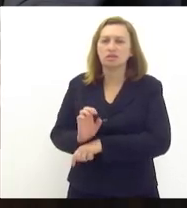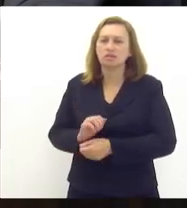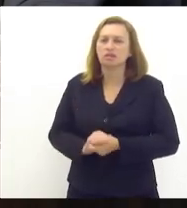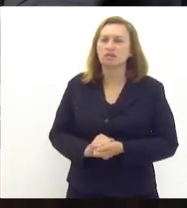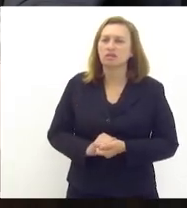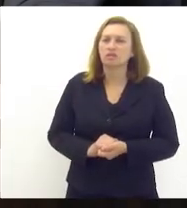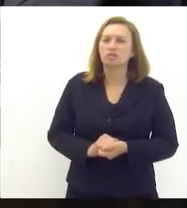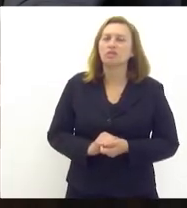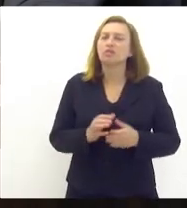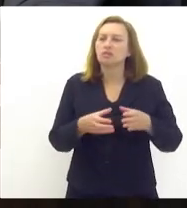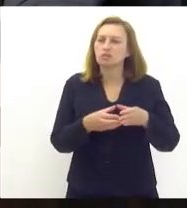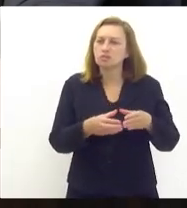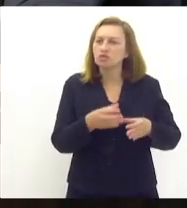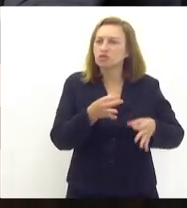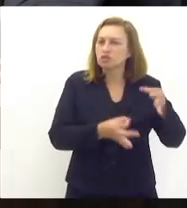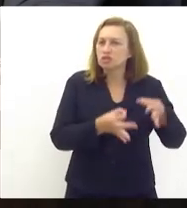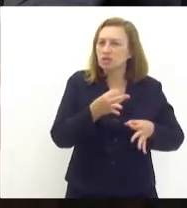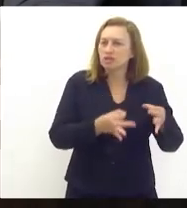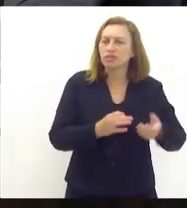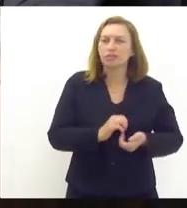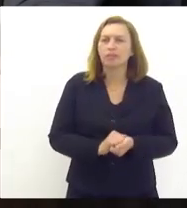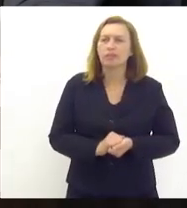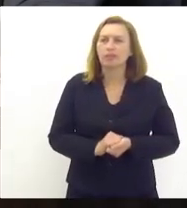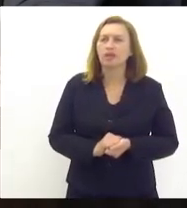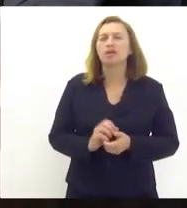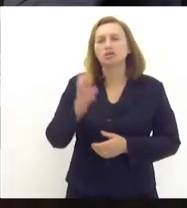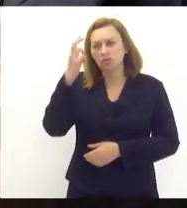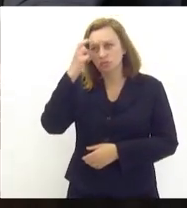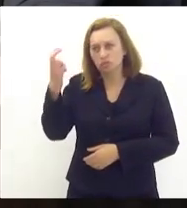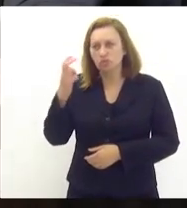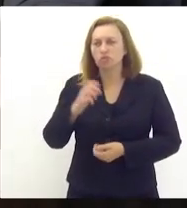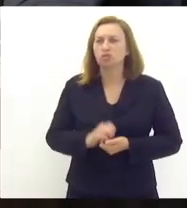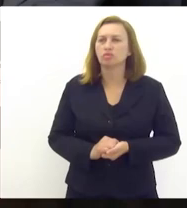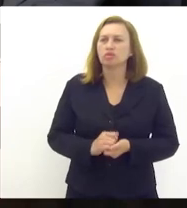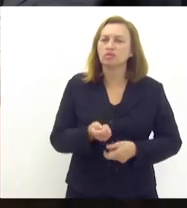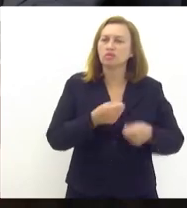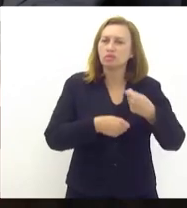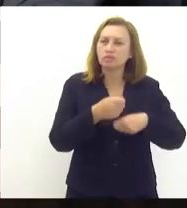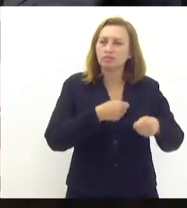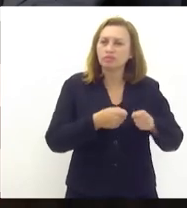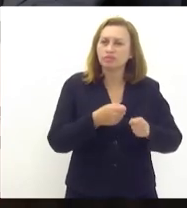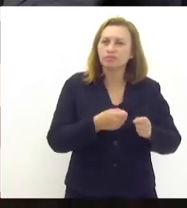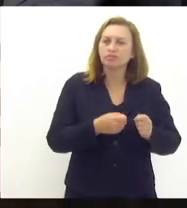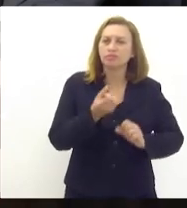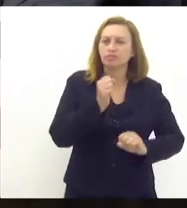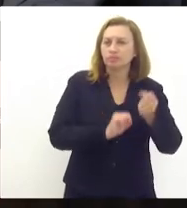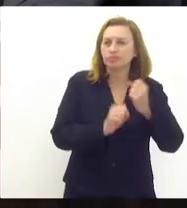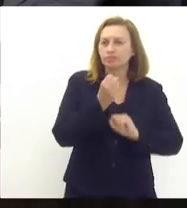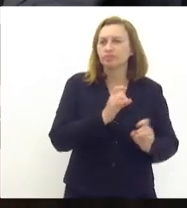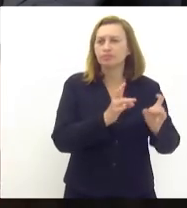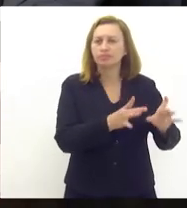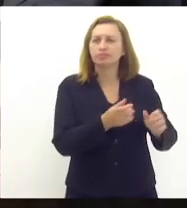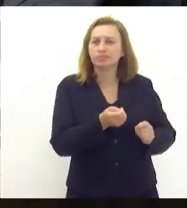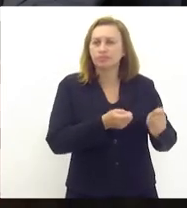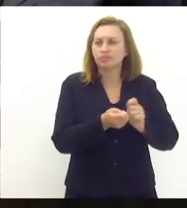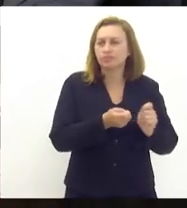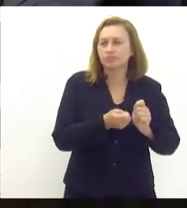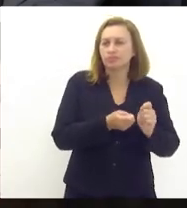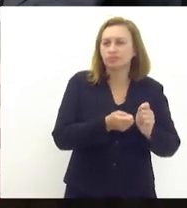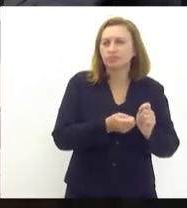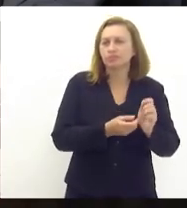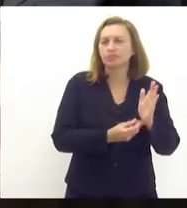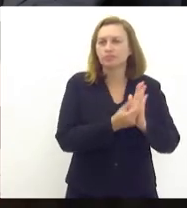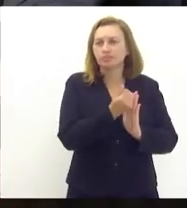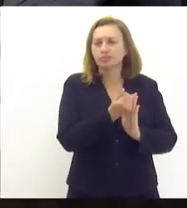parecer das comissões de constituições de justiça e de Cultura economia Indústria e Comércio de orçamento finança fiscalização